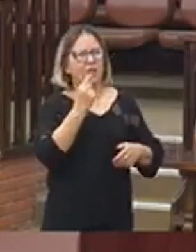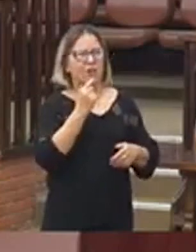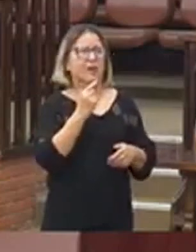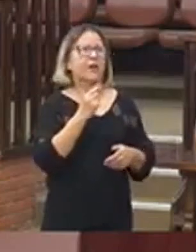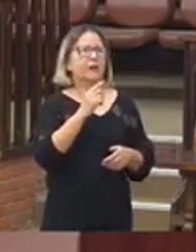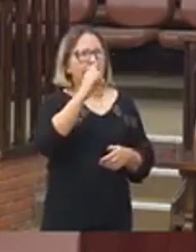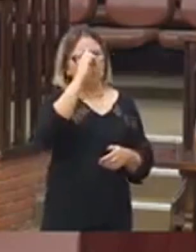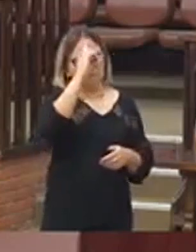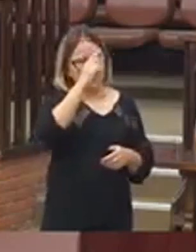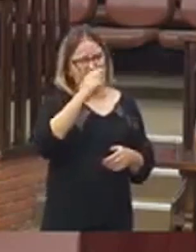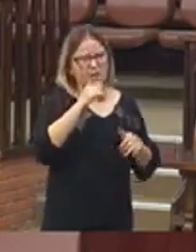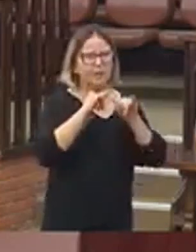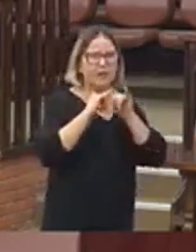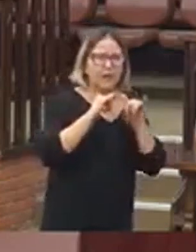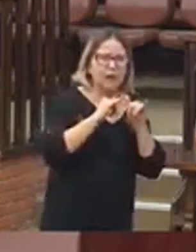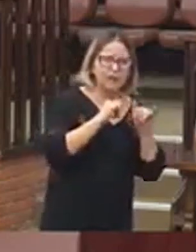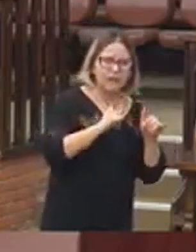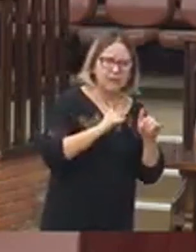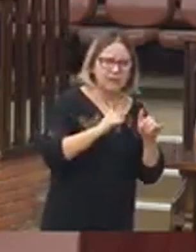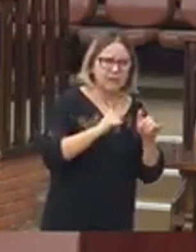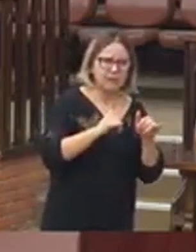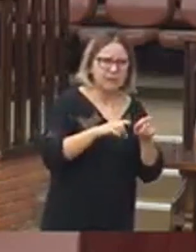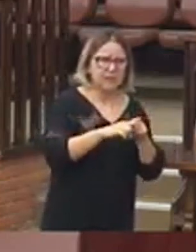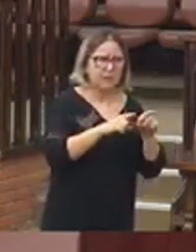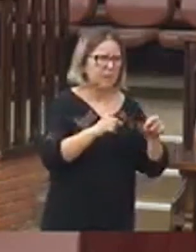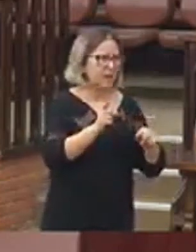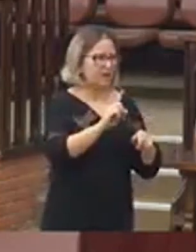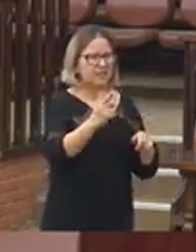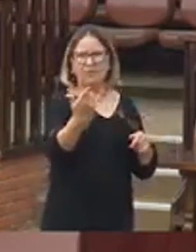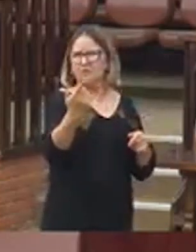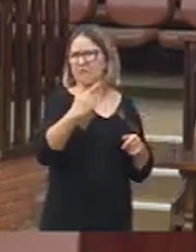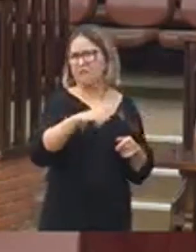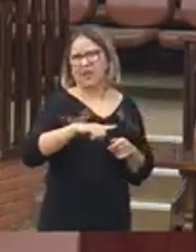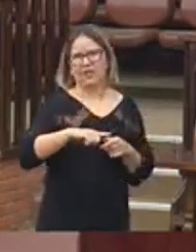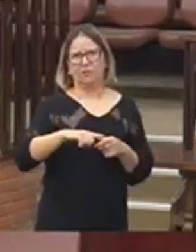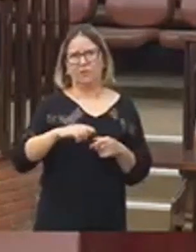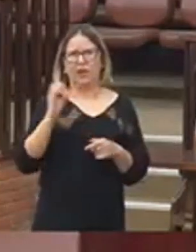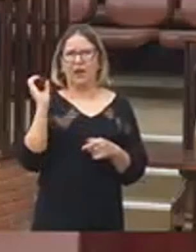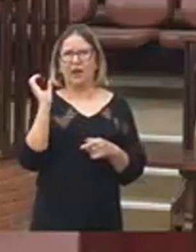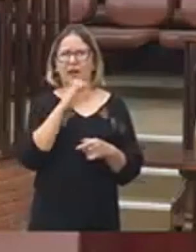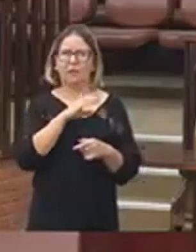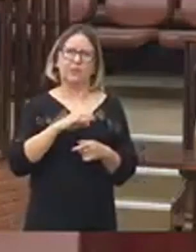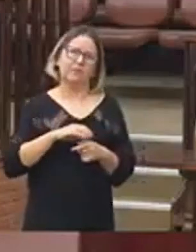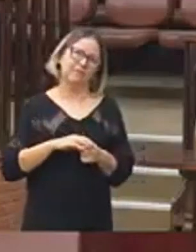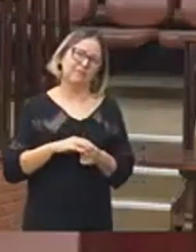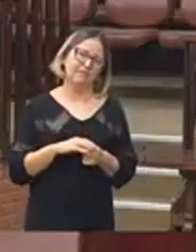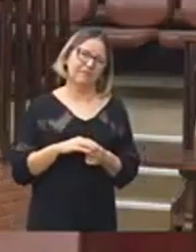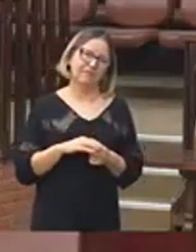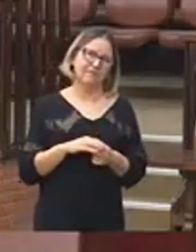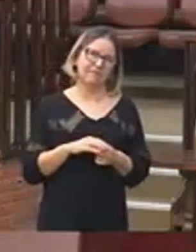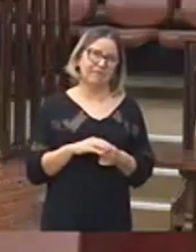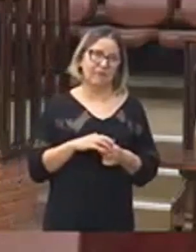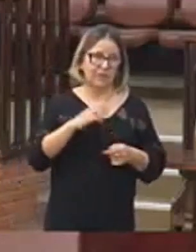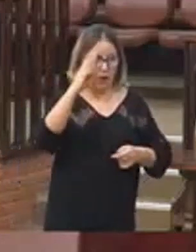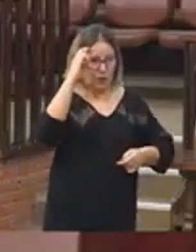recado e o Senhor não teve a mínima consideração conosco. O